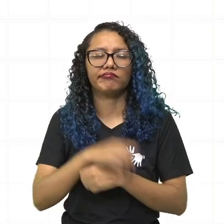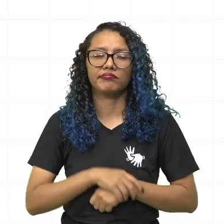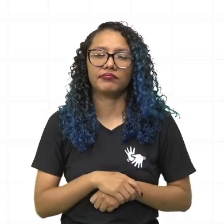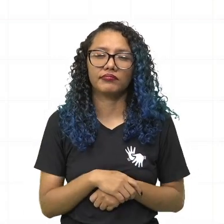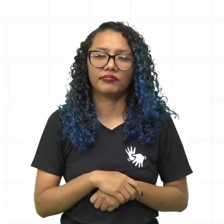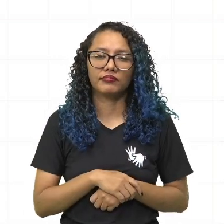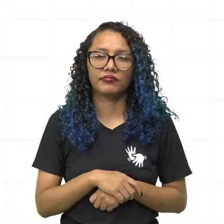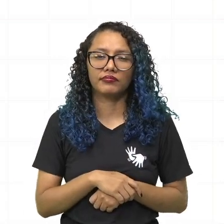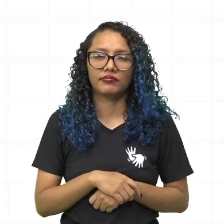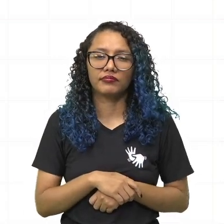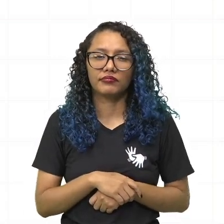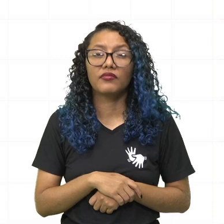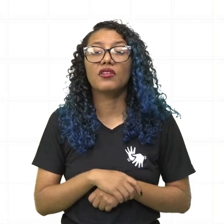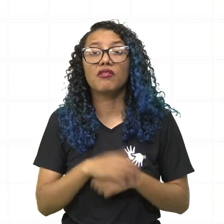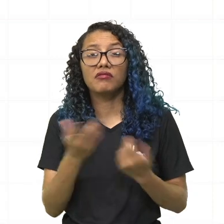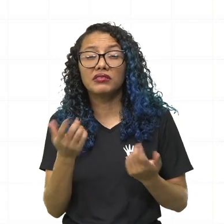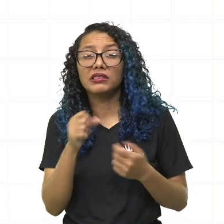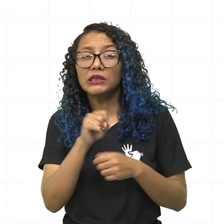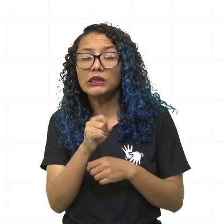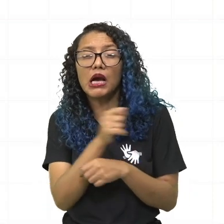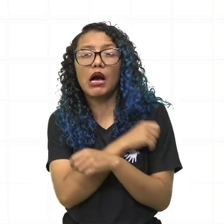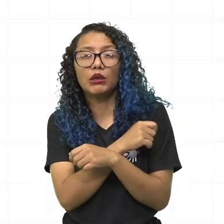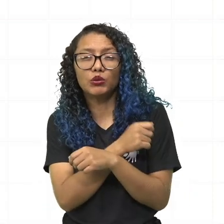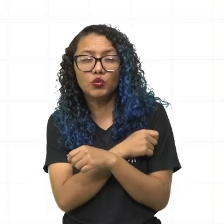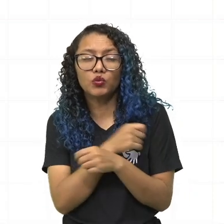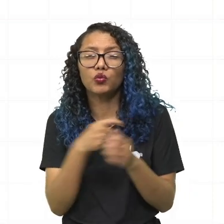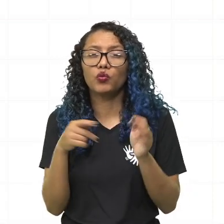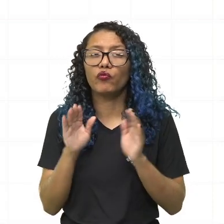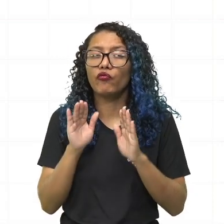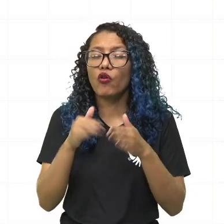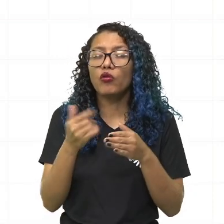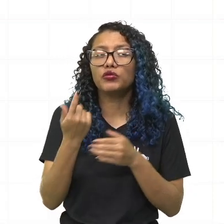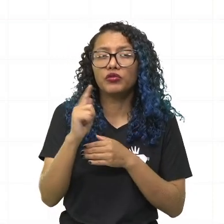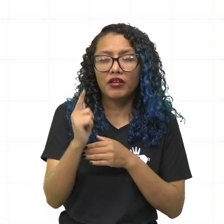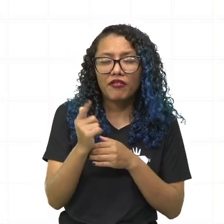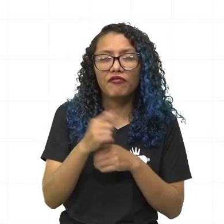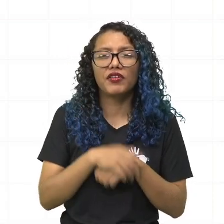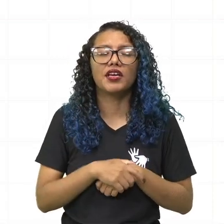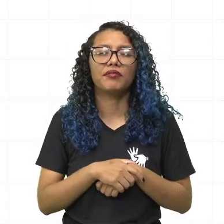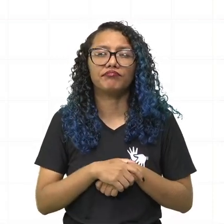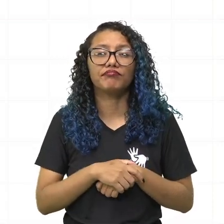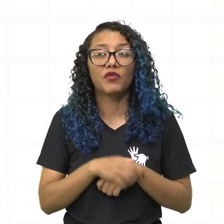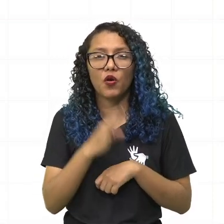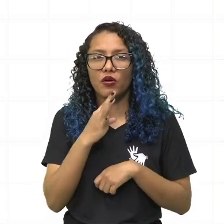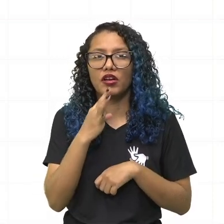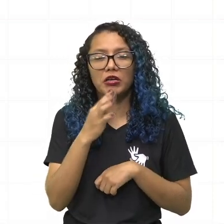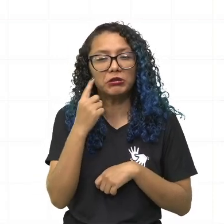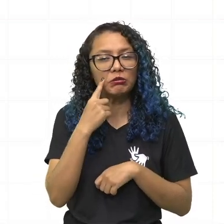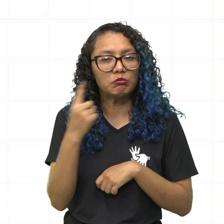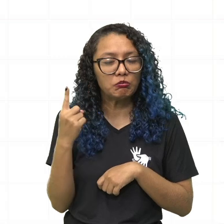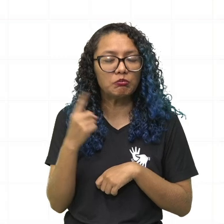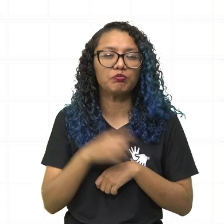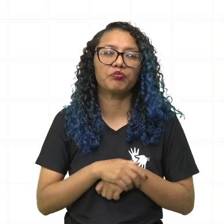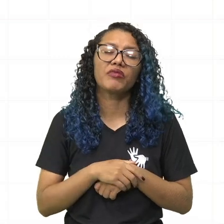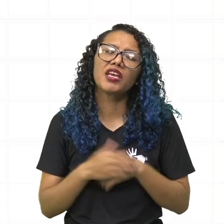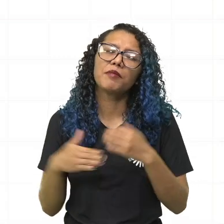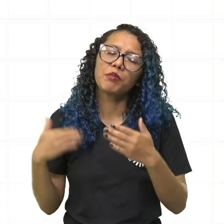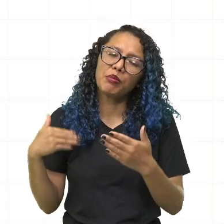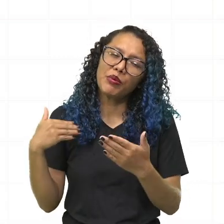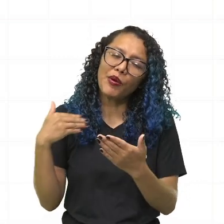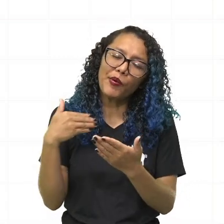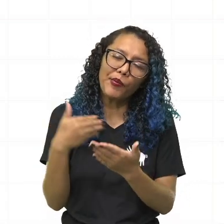trabalha com geografia, com geomorfologia, né? E ele, nos estudos dele ao longo da carreira dele, né, enquanto ele esteve